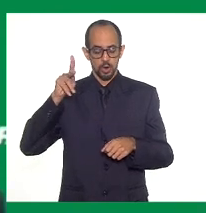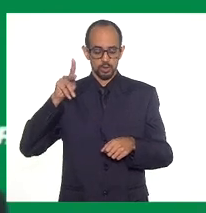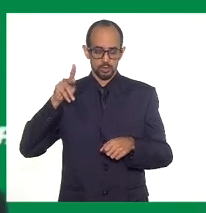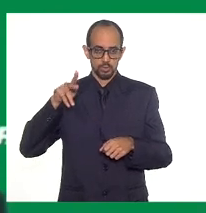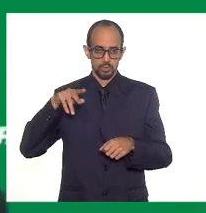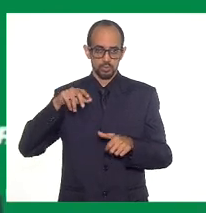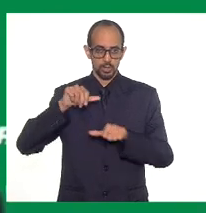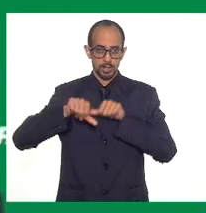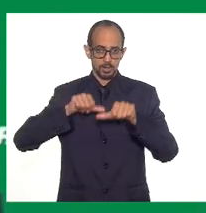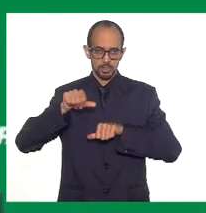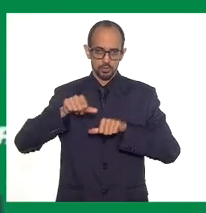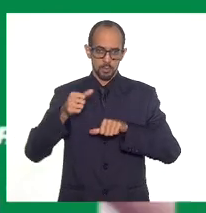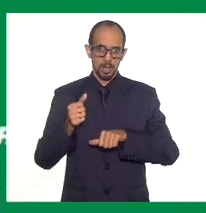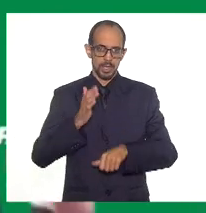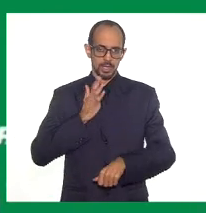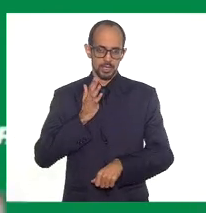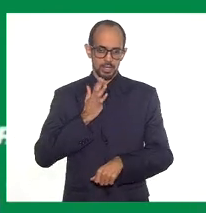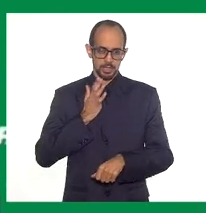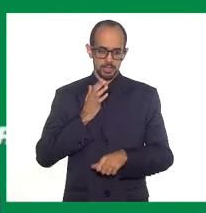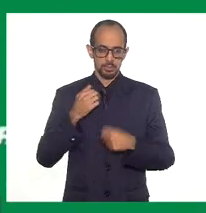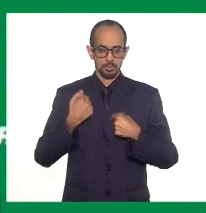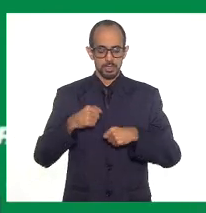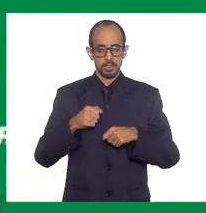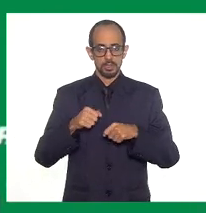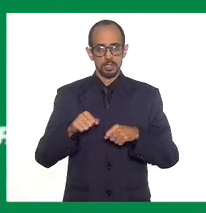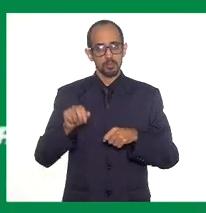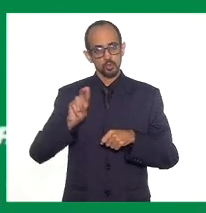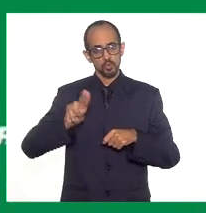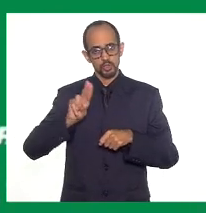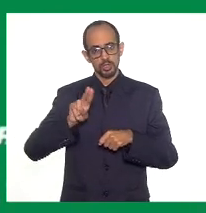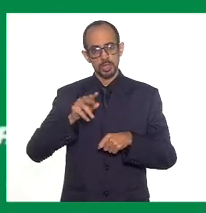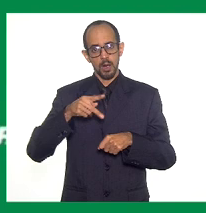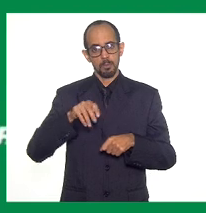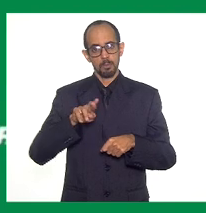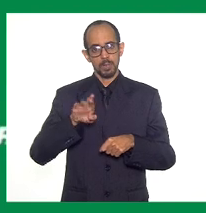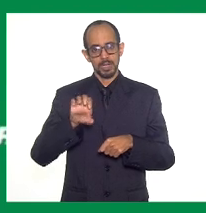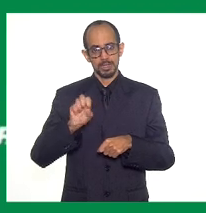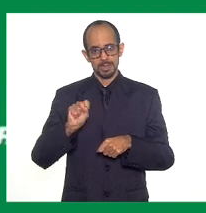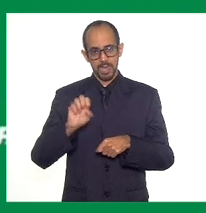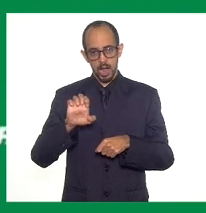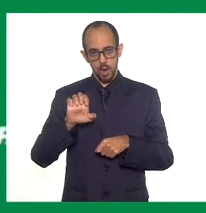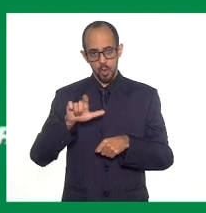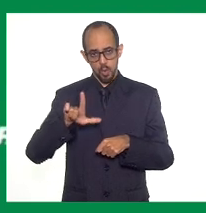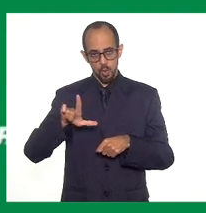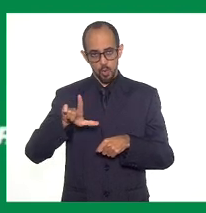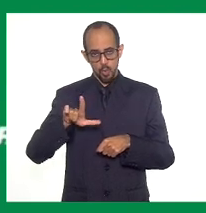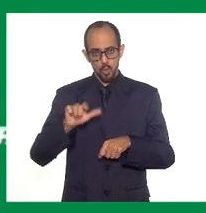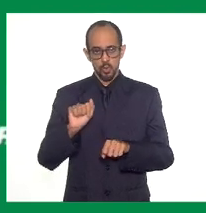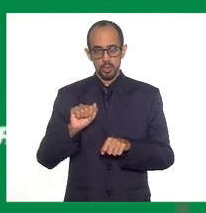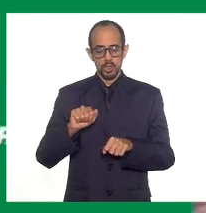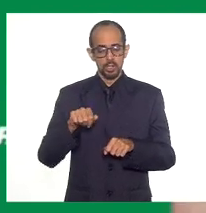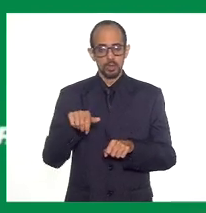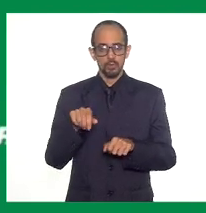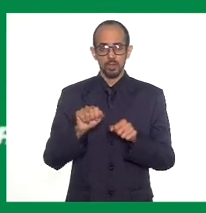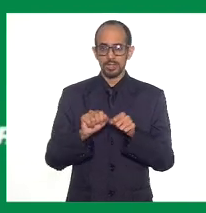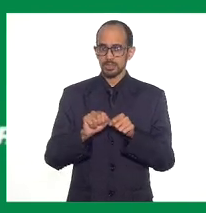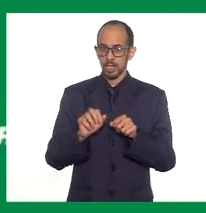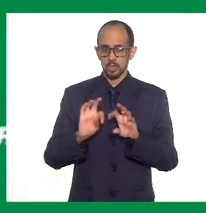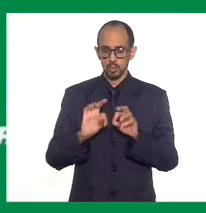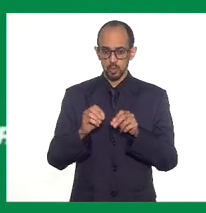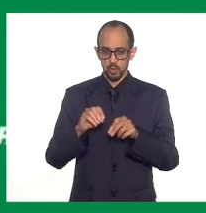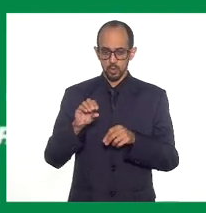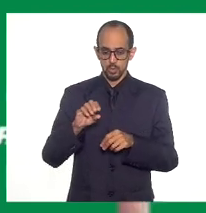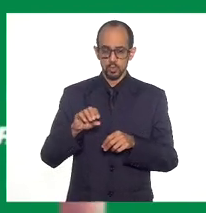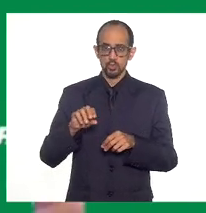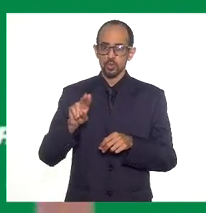que capitalizar o pré-sal logo. Né, temos que ter sentido de urgência em realizar os investimentos e destravar